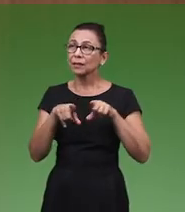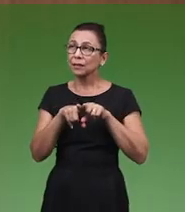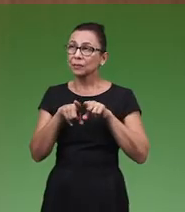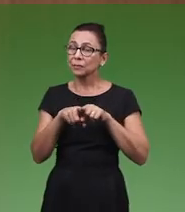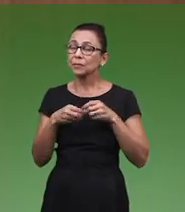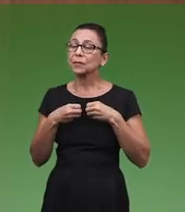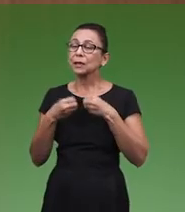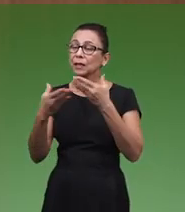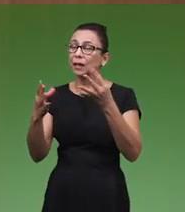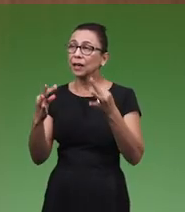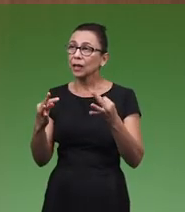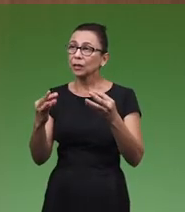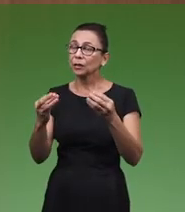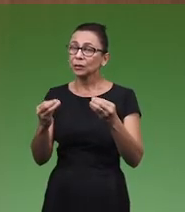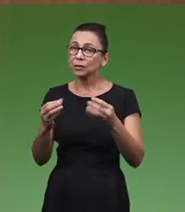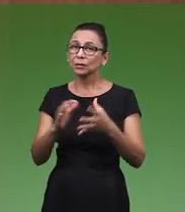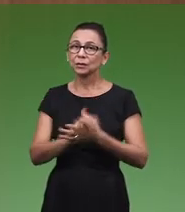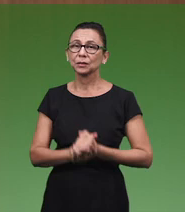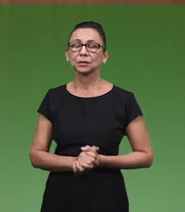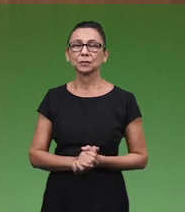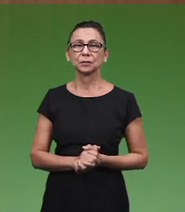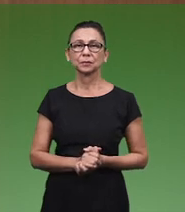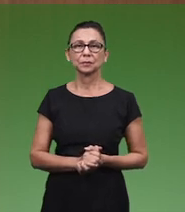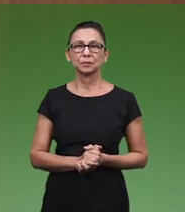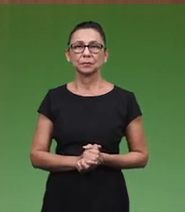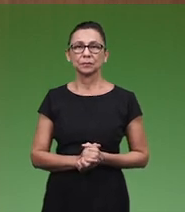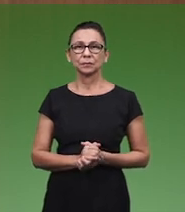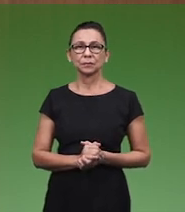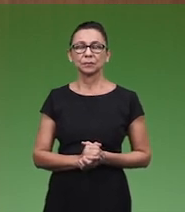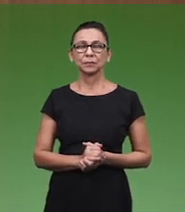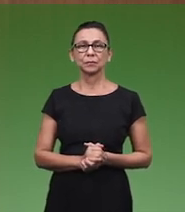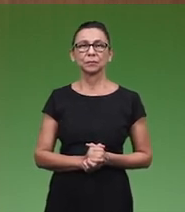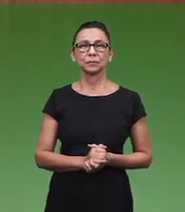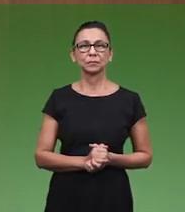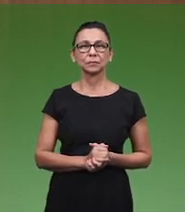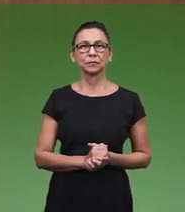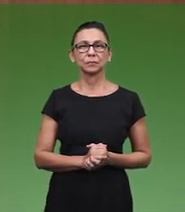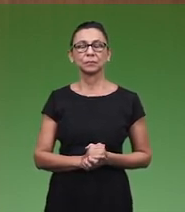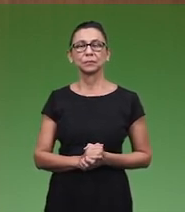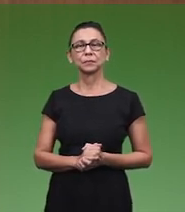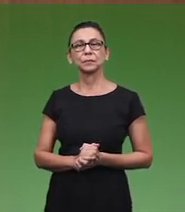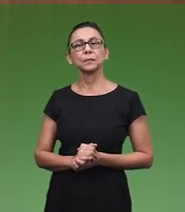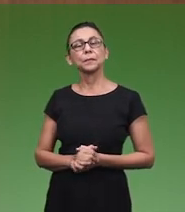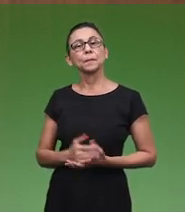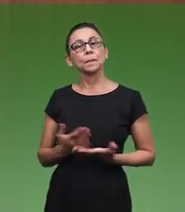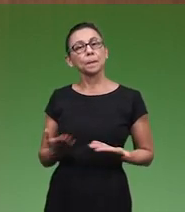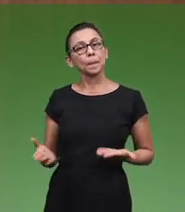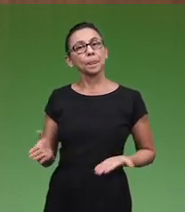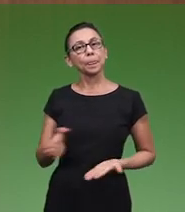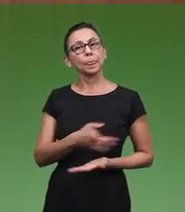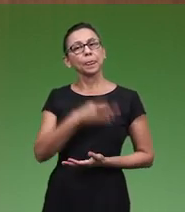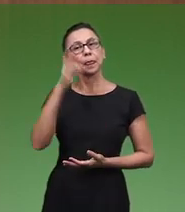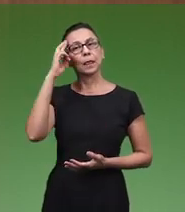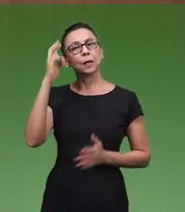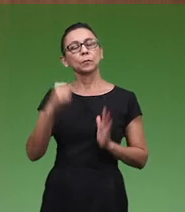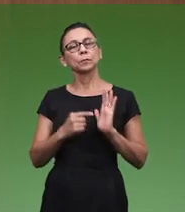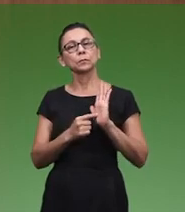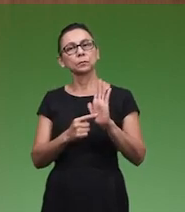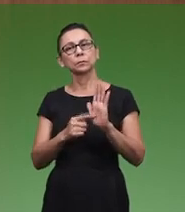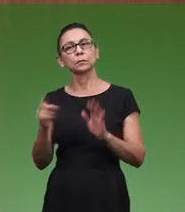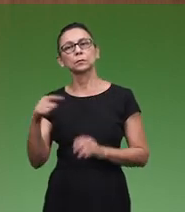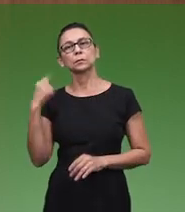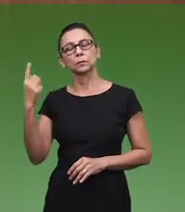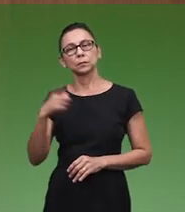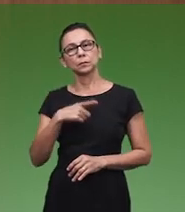aí. Foi esse texto que eu abri. Então, o Senhor mostrando que nós temos coisas